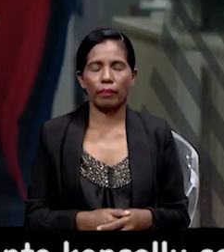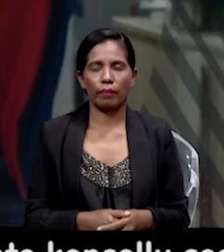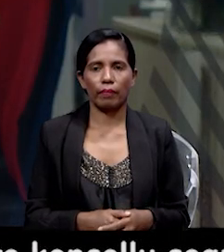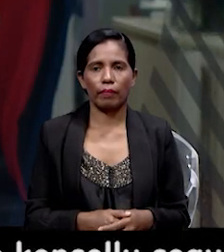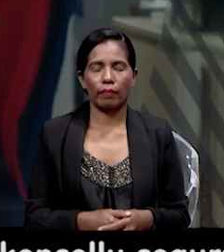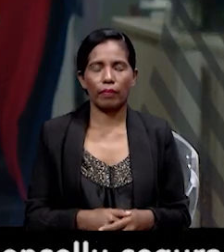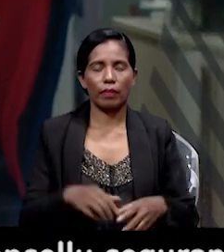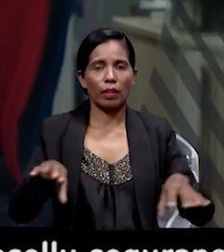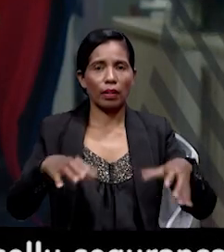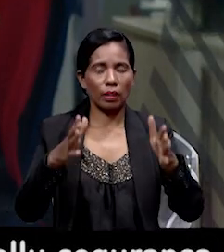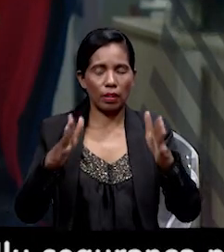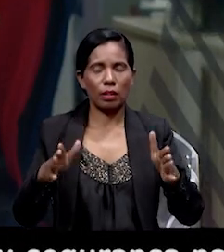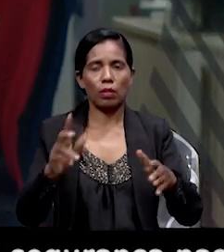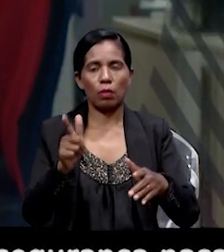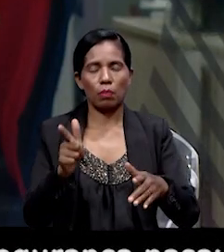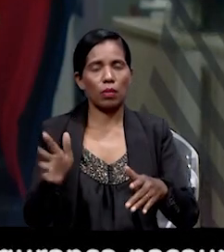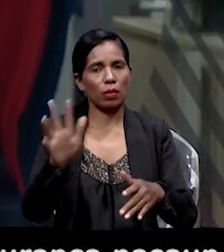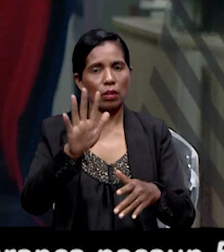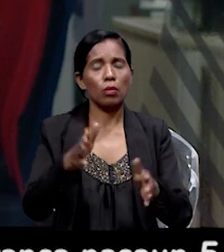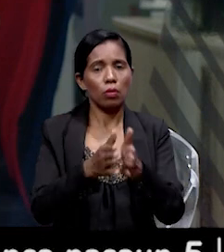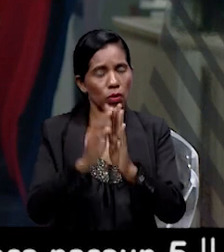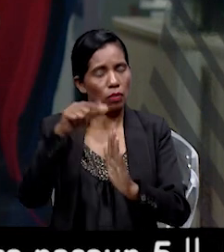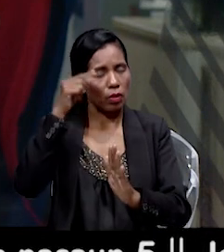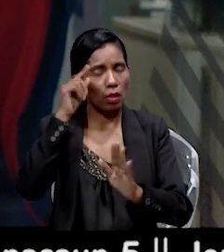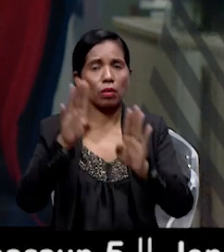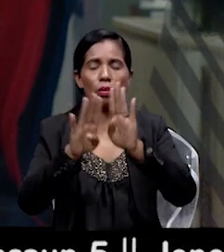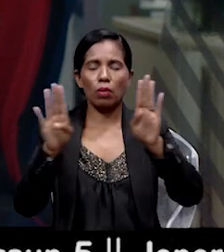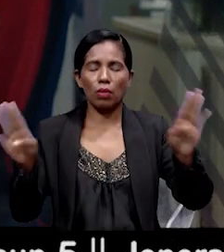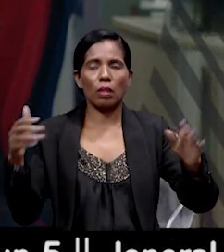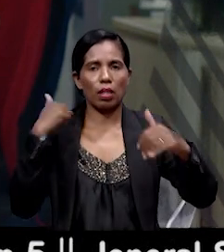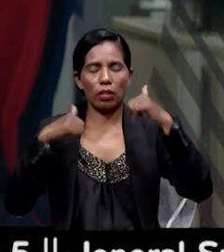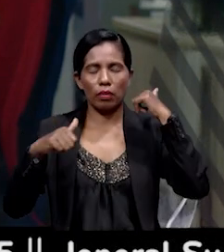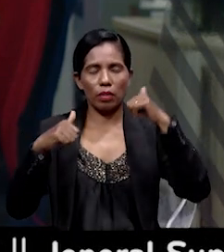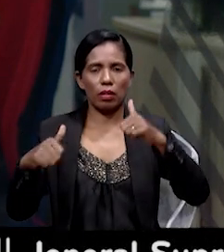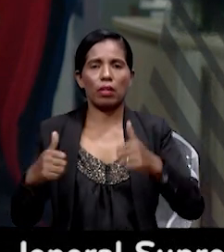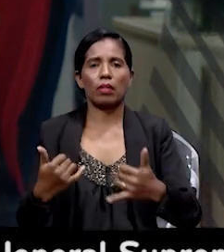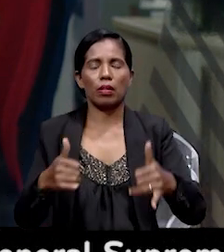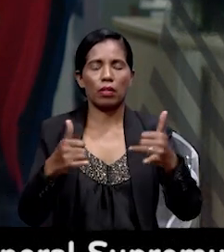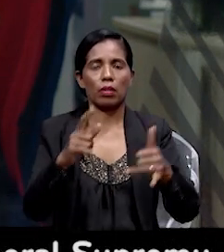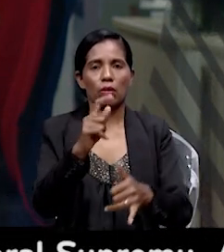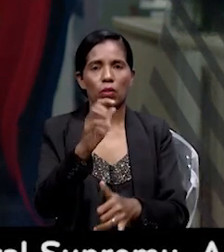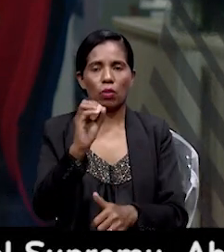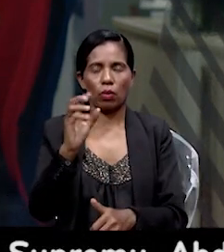Trabalhador do Anulo Racing Lima exige governo a troca ricas atividade jogo totobola.